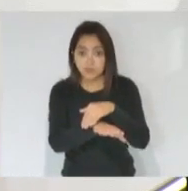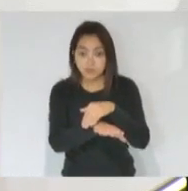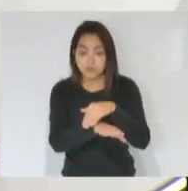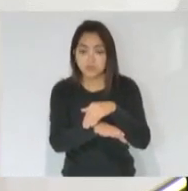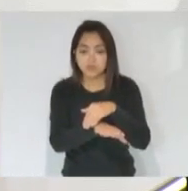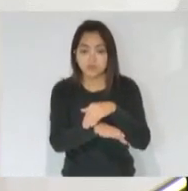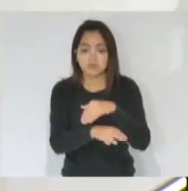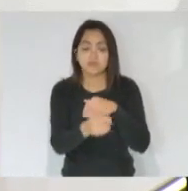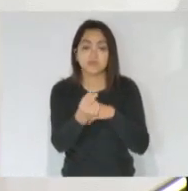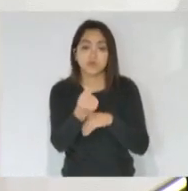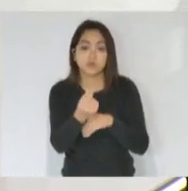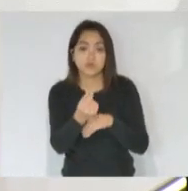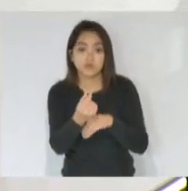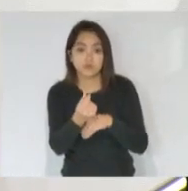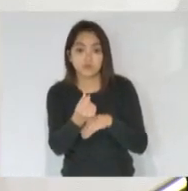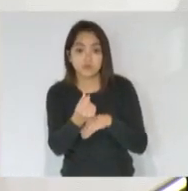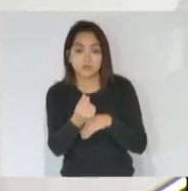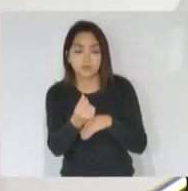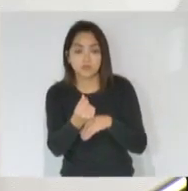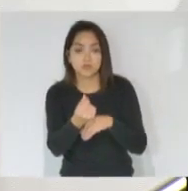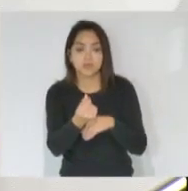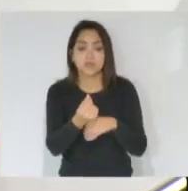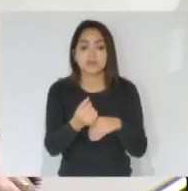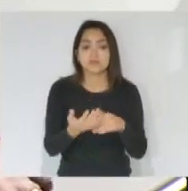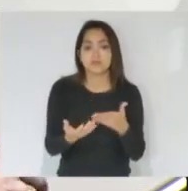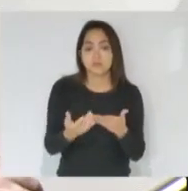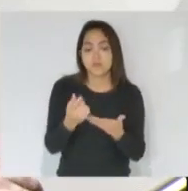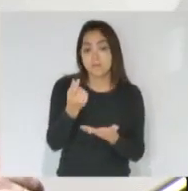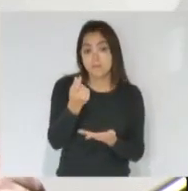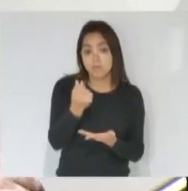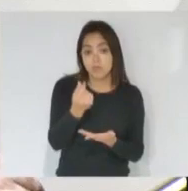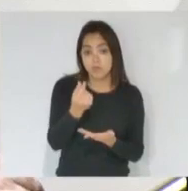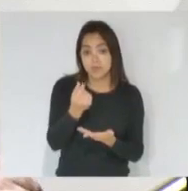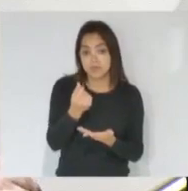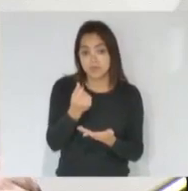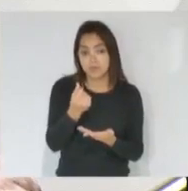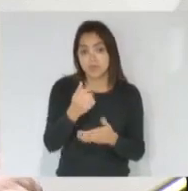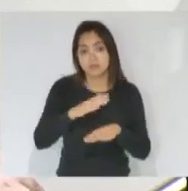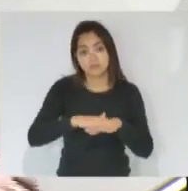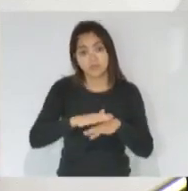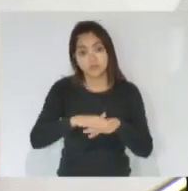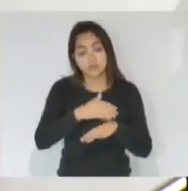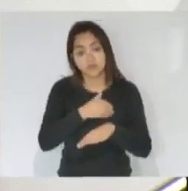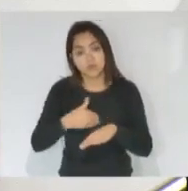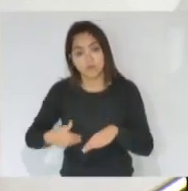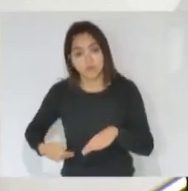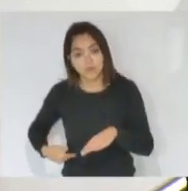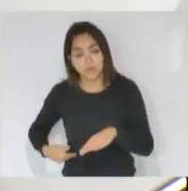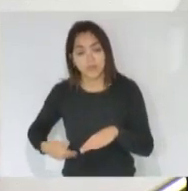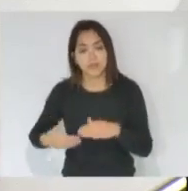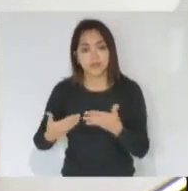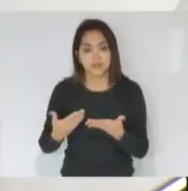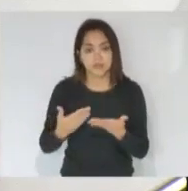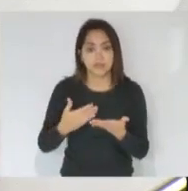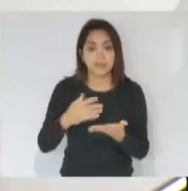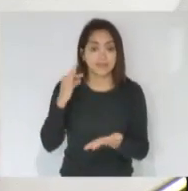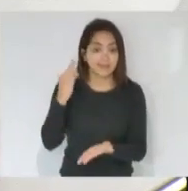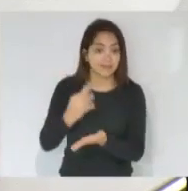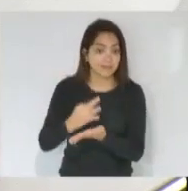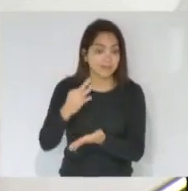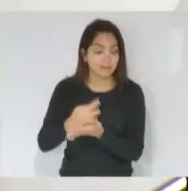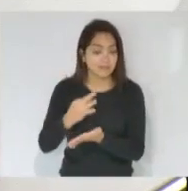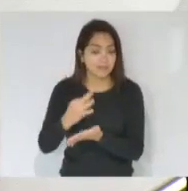constituído por receitas do Estado, através das taxas que